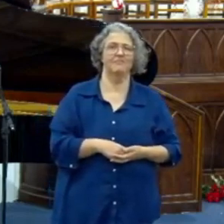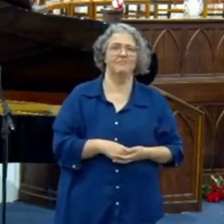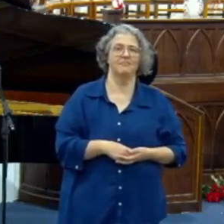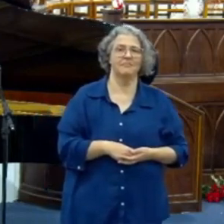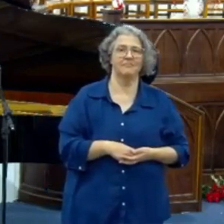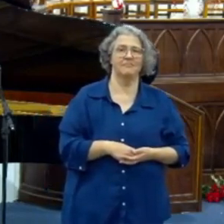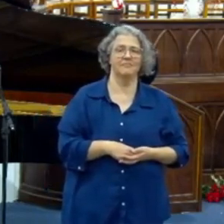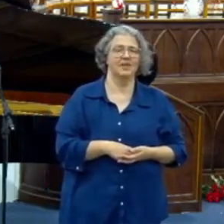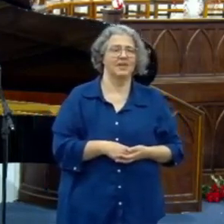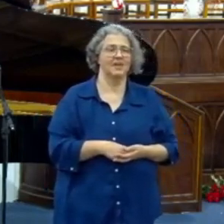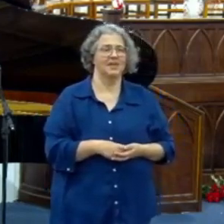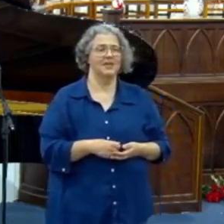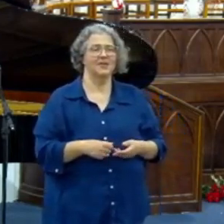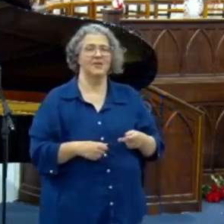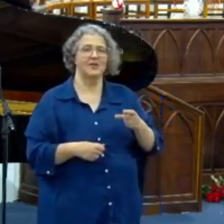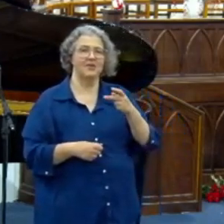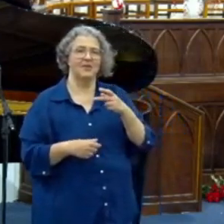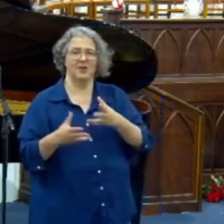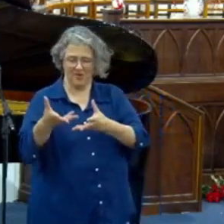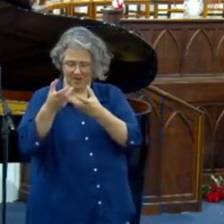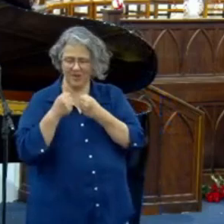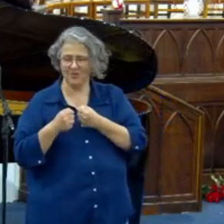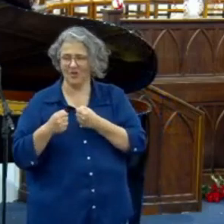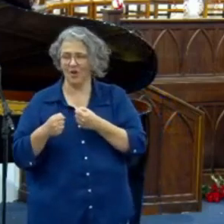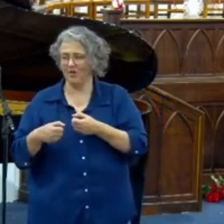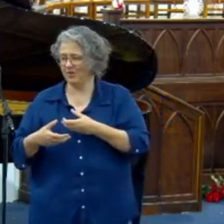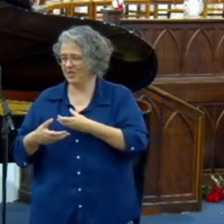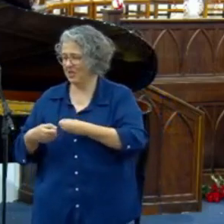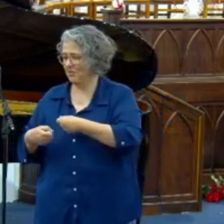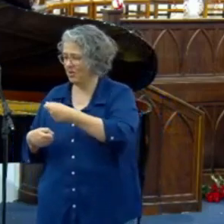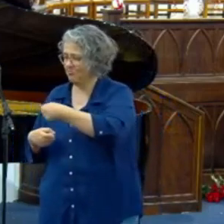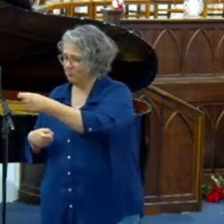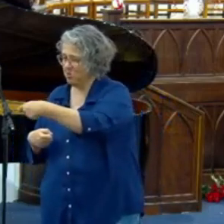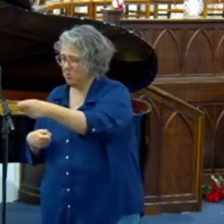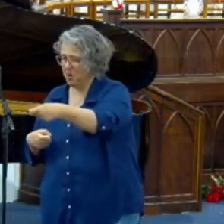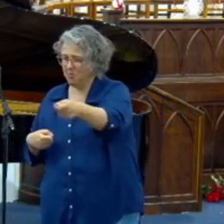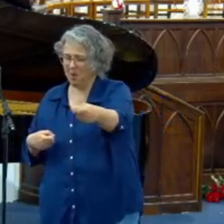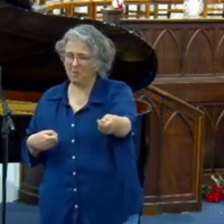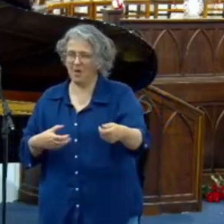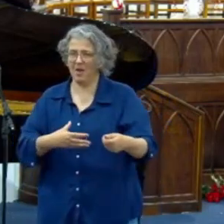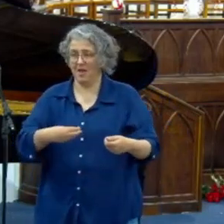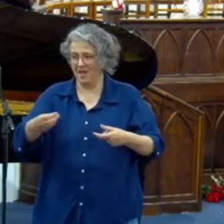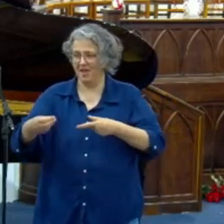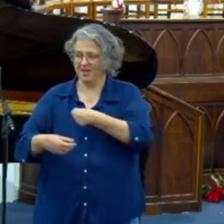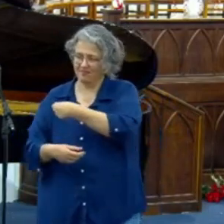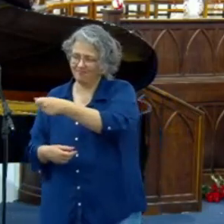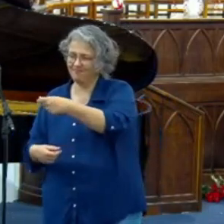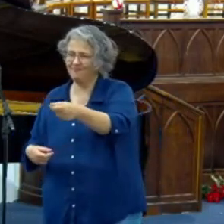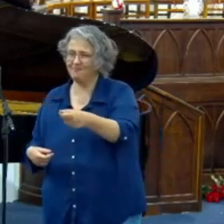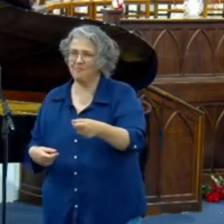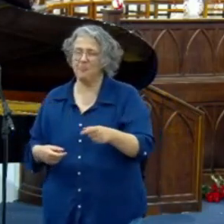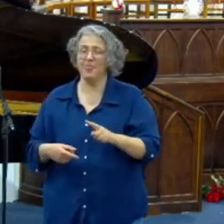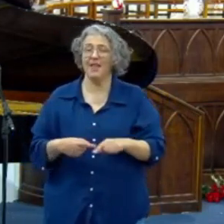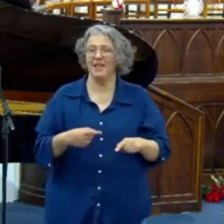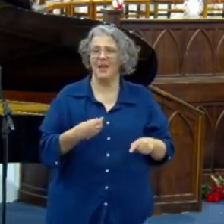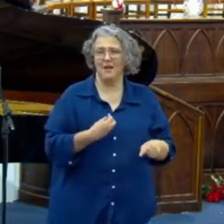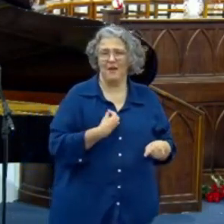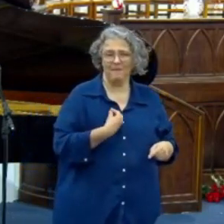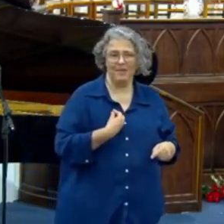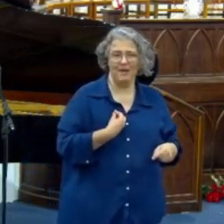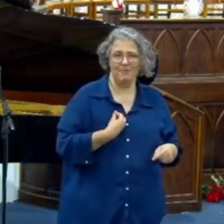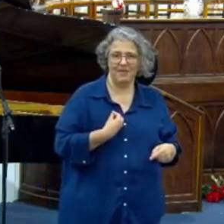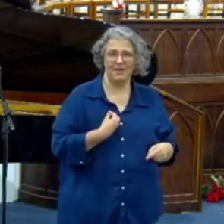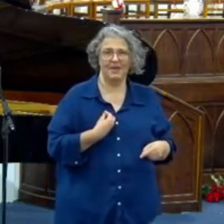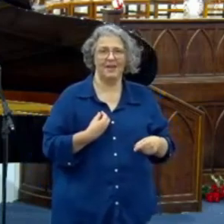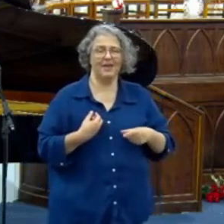não, guardei tudo, agora vocês podem receber. A minha herança, eis ela está aqui, guardada. Mas